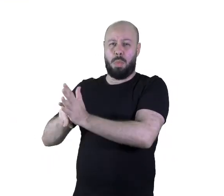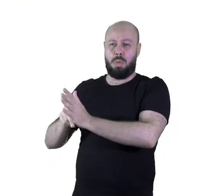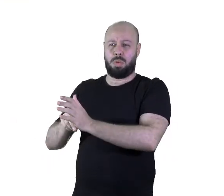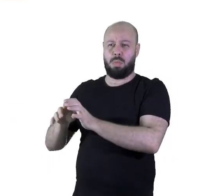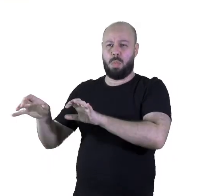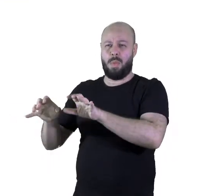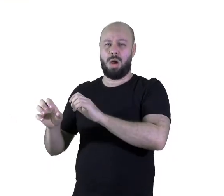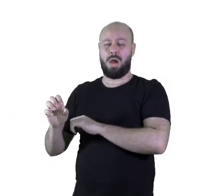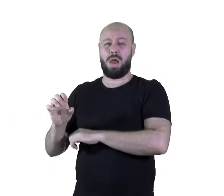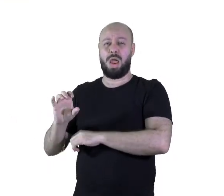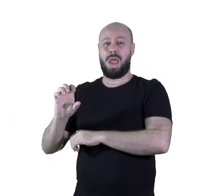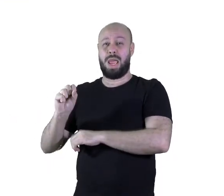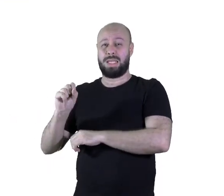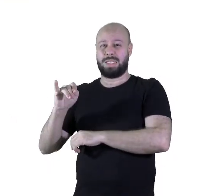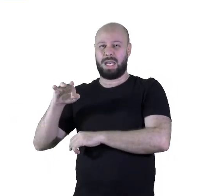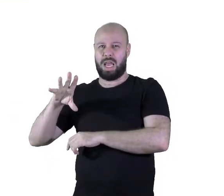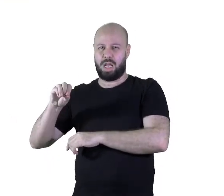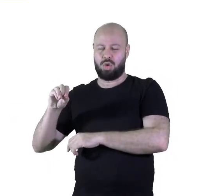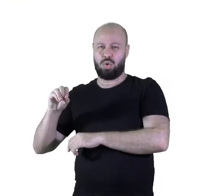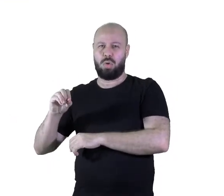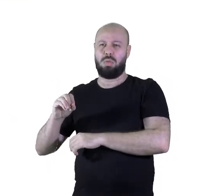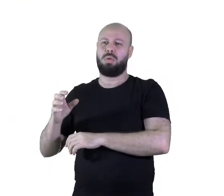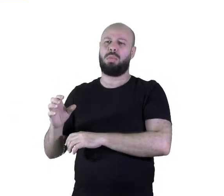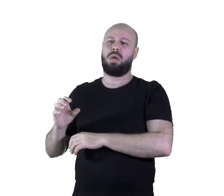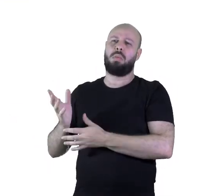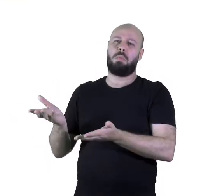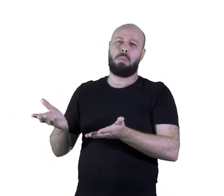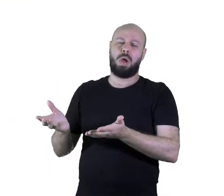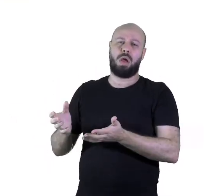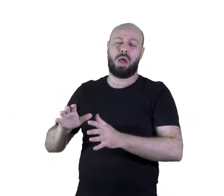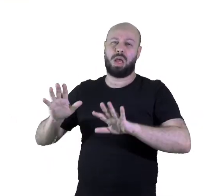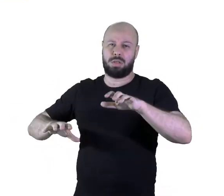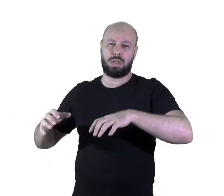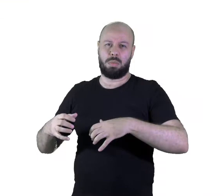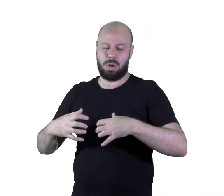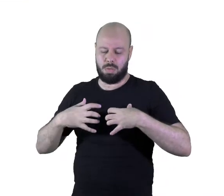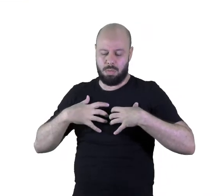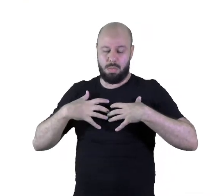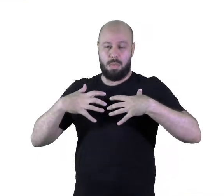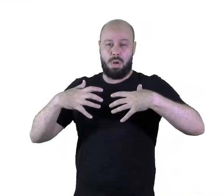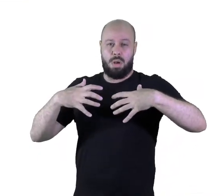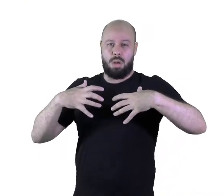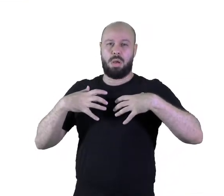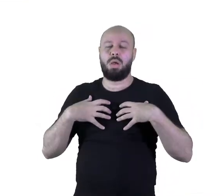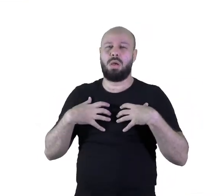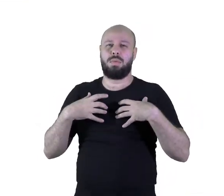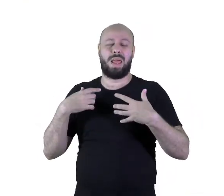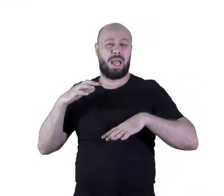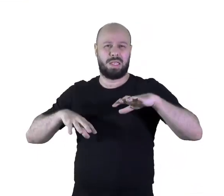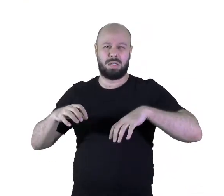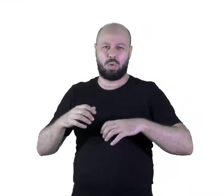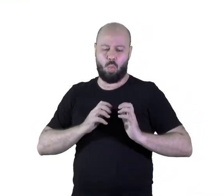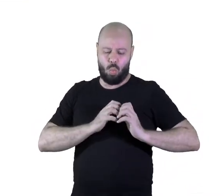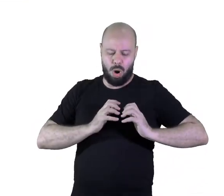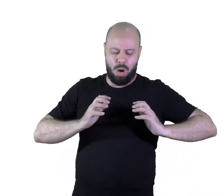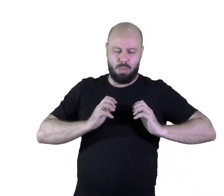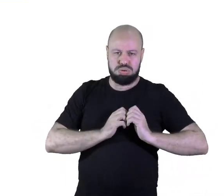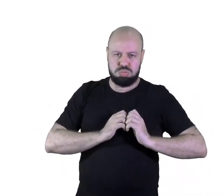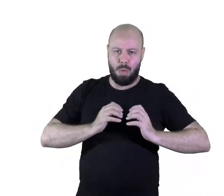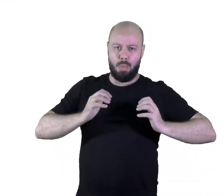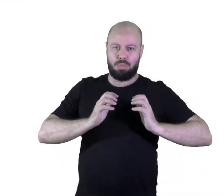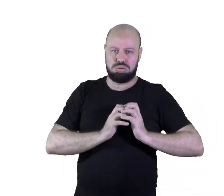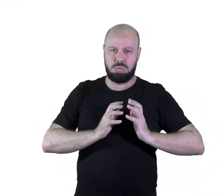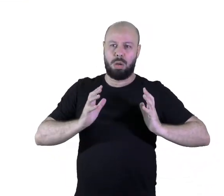e estriados, e o cardíaco, sistema endócrino e respiratório. É dividido em simpático e parasimpático. E eles têm a